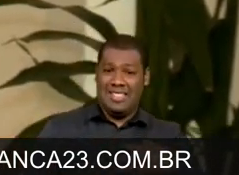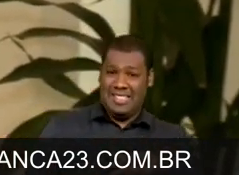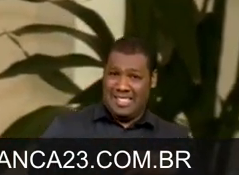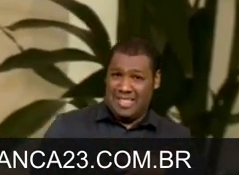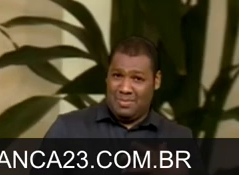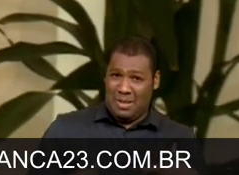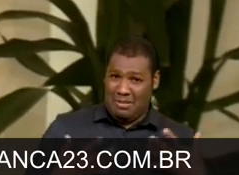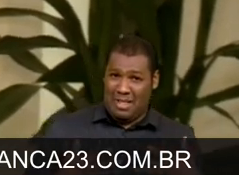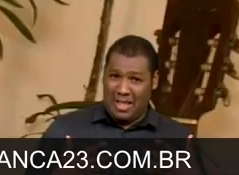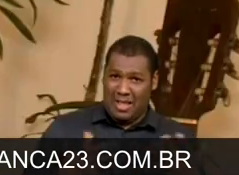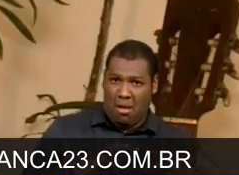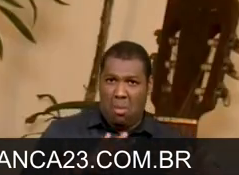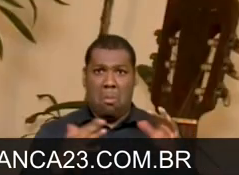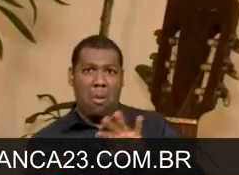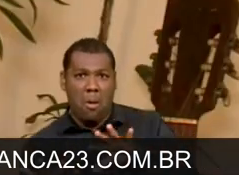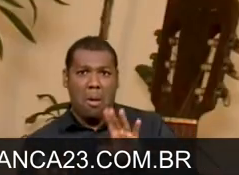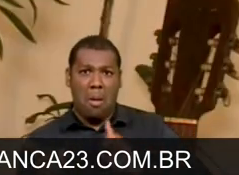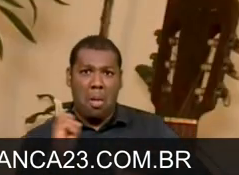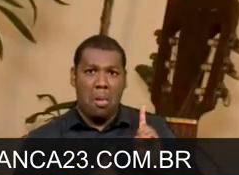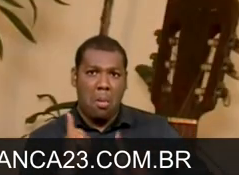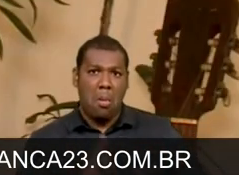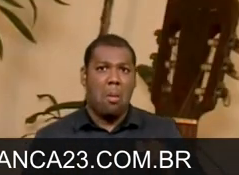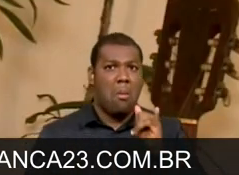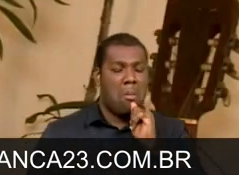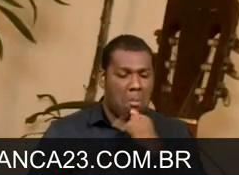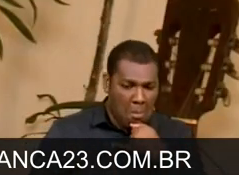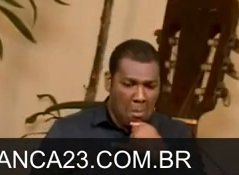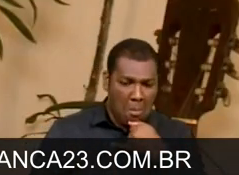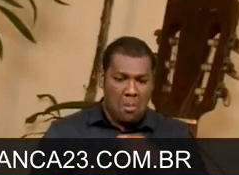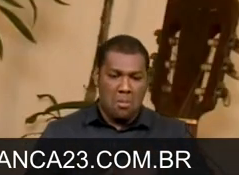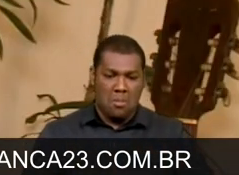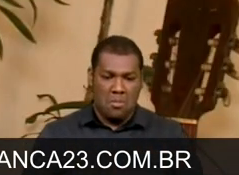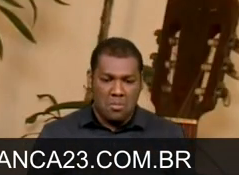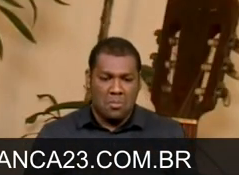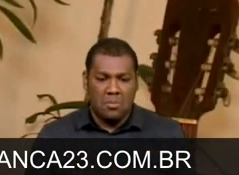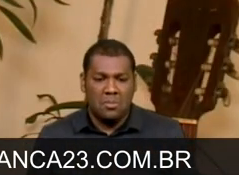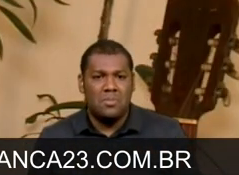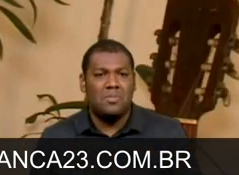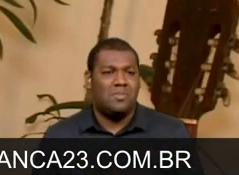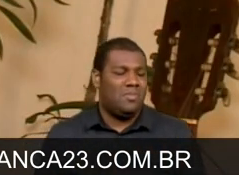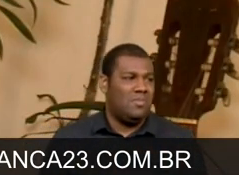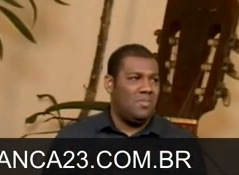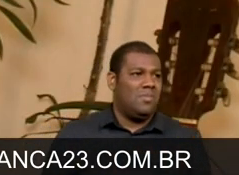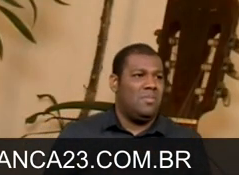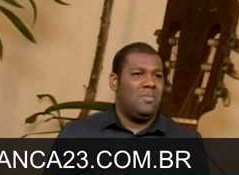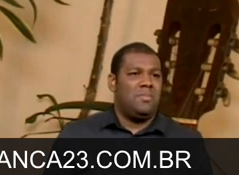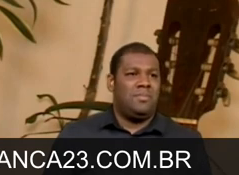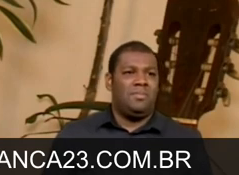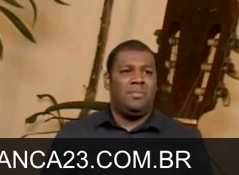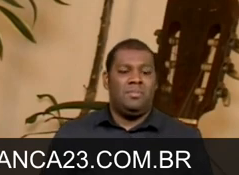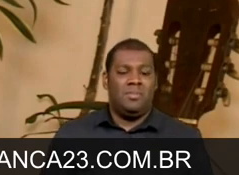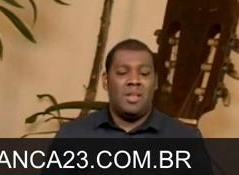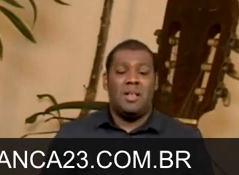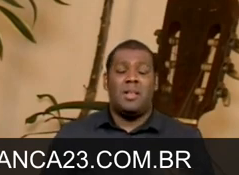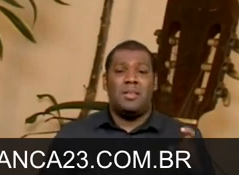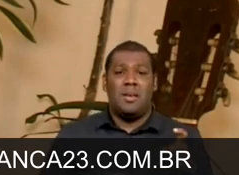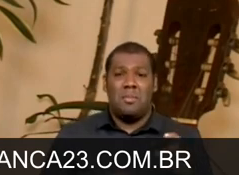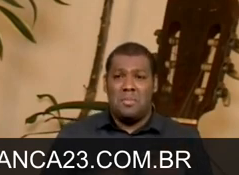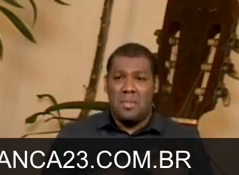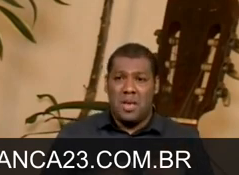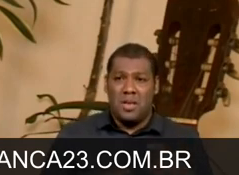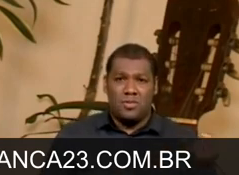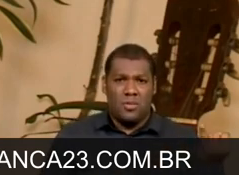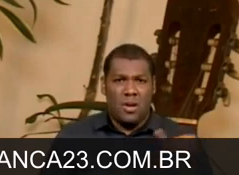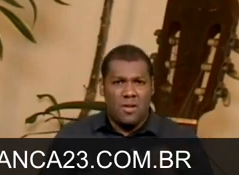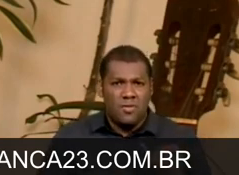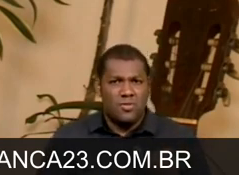euforia e depressão. O diagnóstico foi incrível. Primeiro foi... poxa, tenho alguma coisa, graças